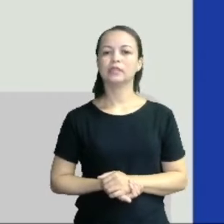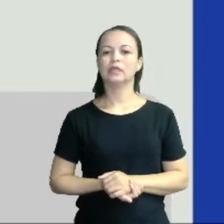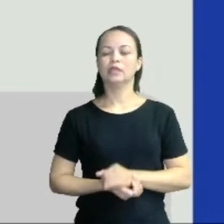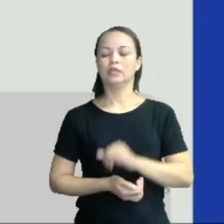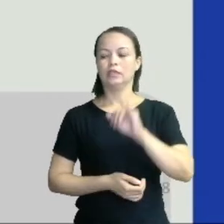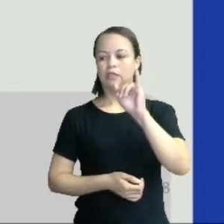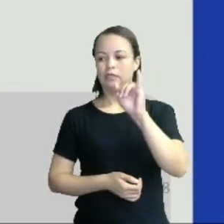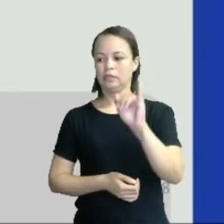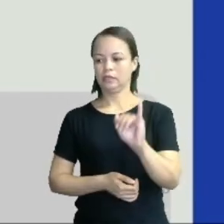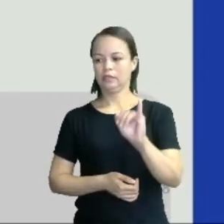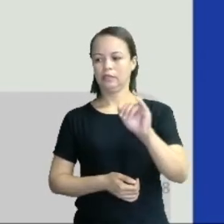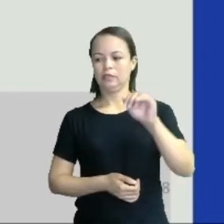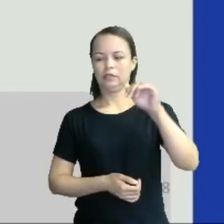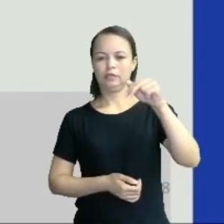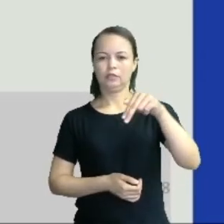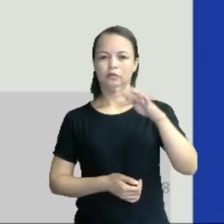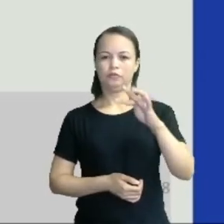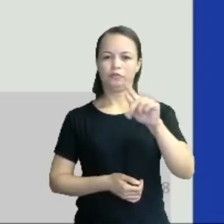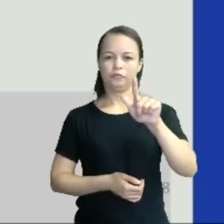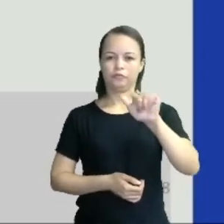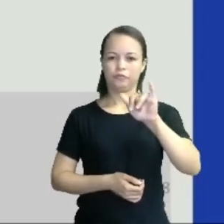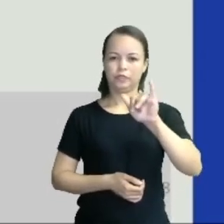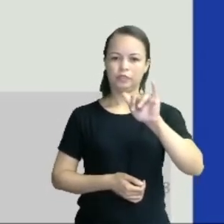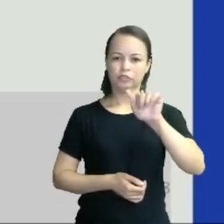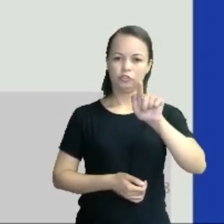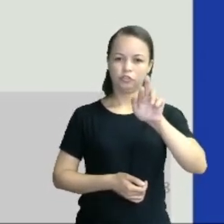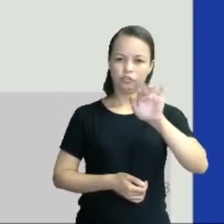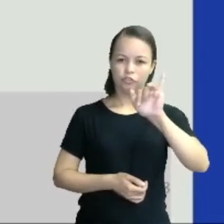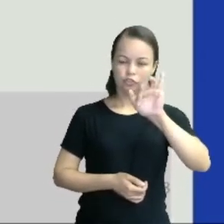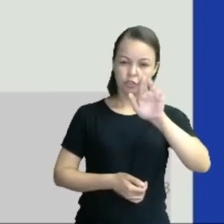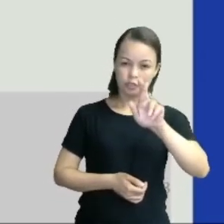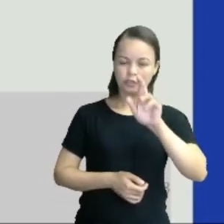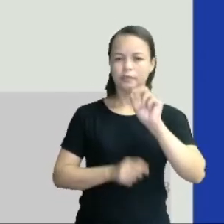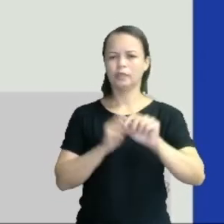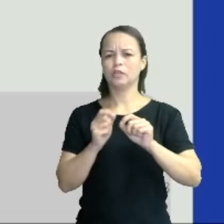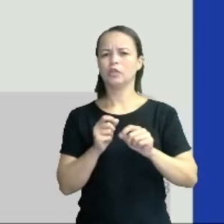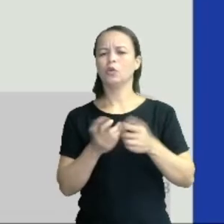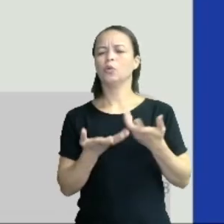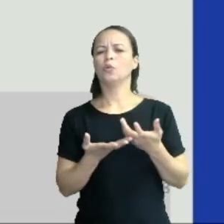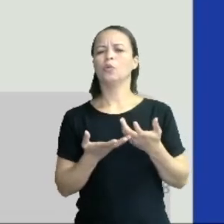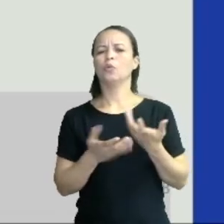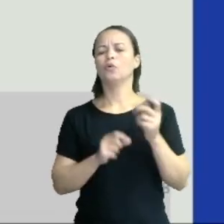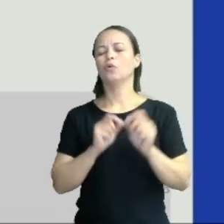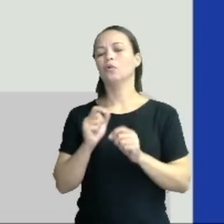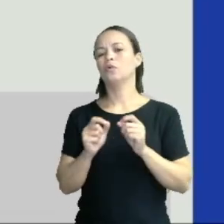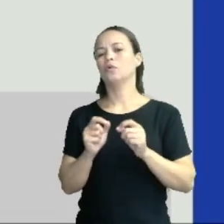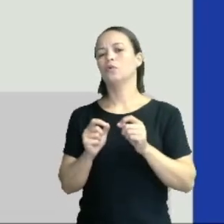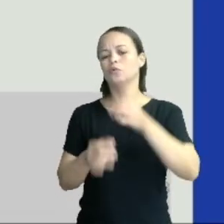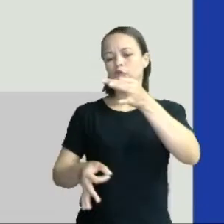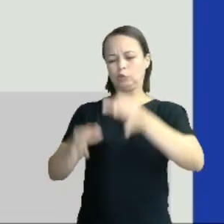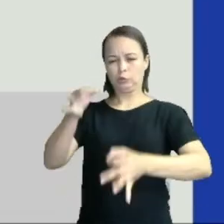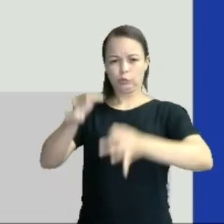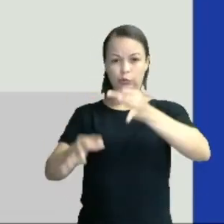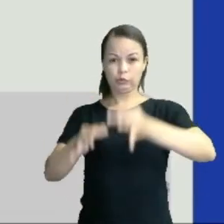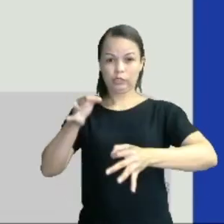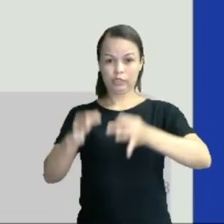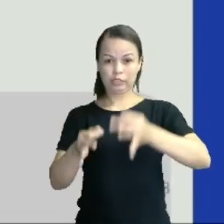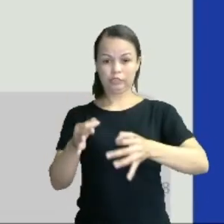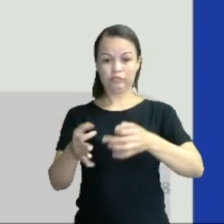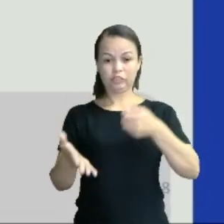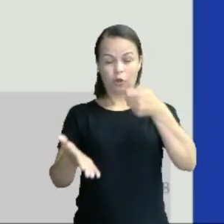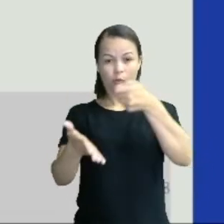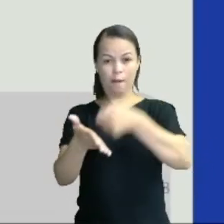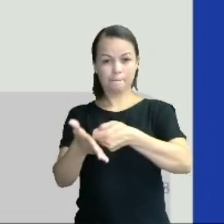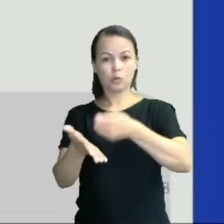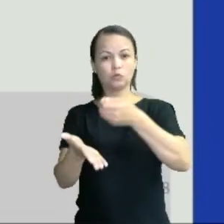Infligir, infringir, certo? O juiz infligirá uma multa